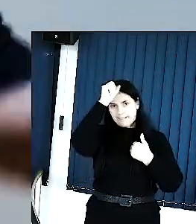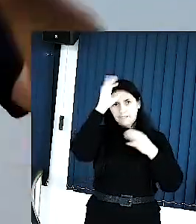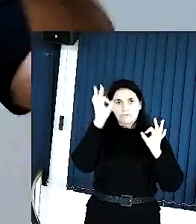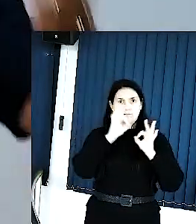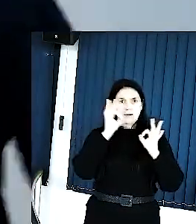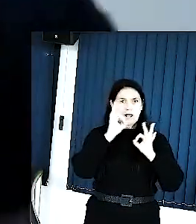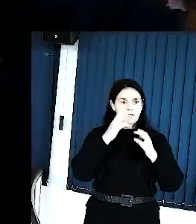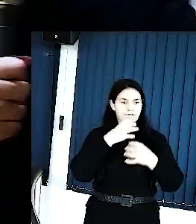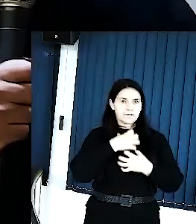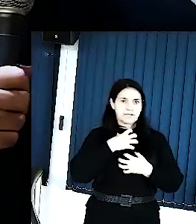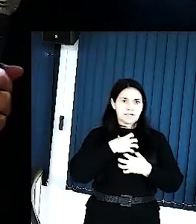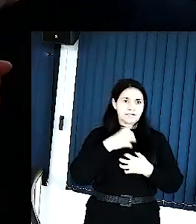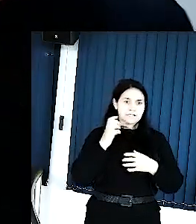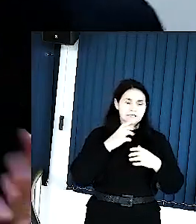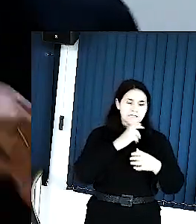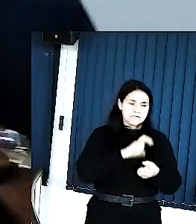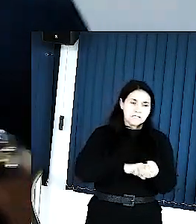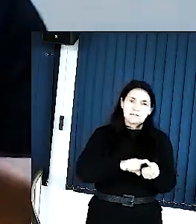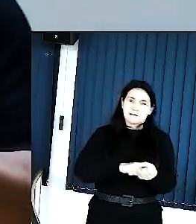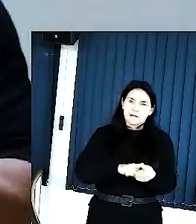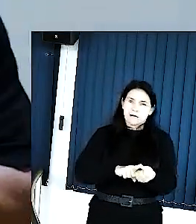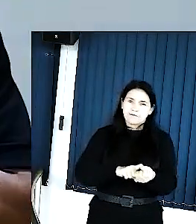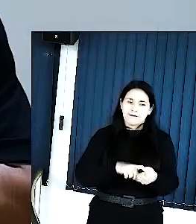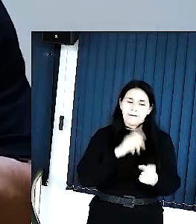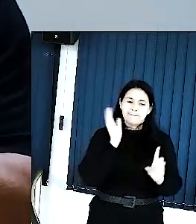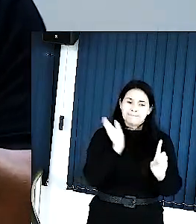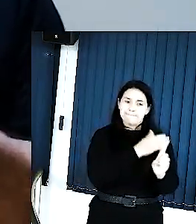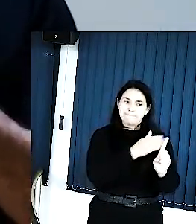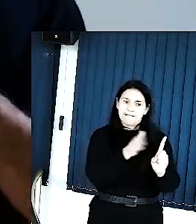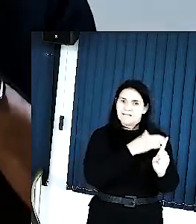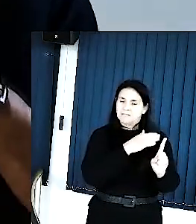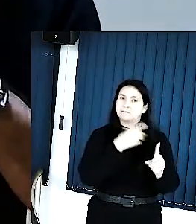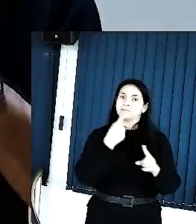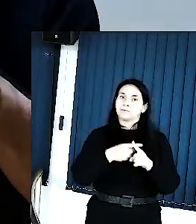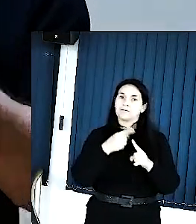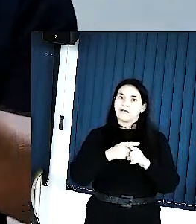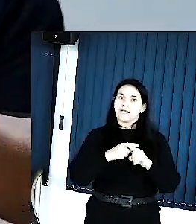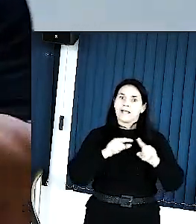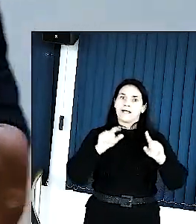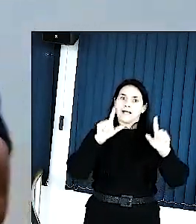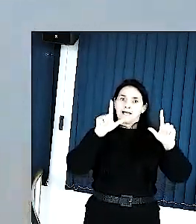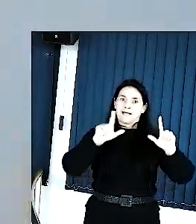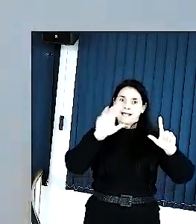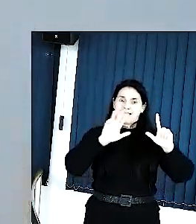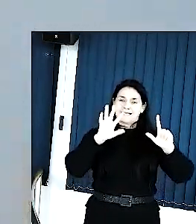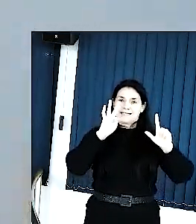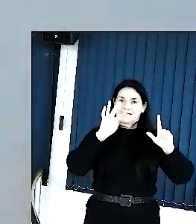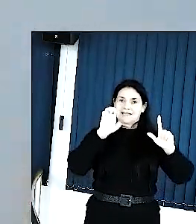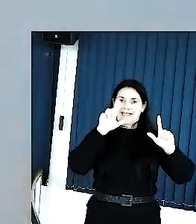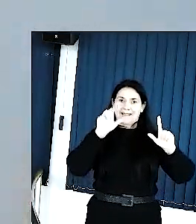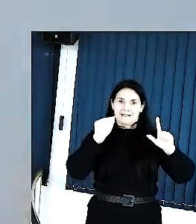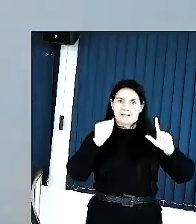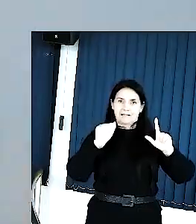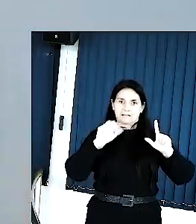vai estar irritada, ela vai brigar, ela vai bater nos outros, porque a tela destrói o cérebro da